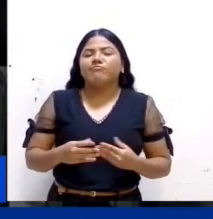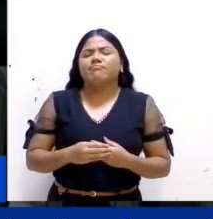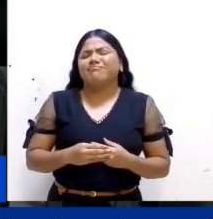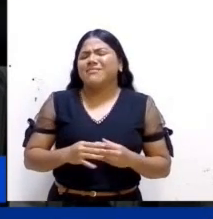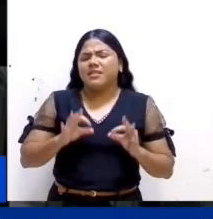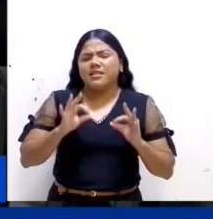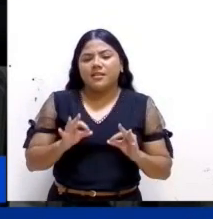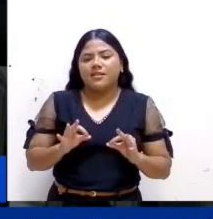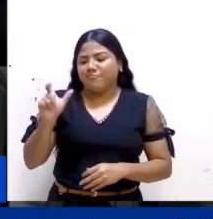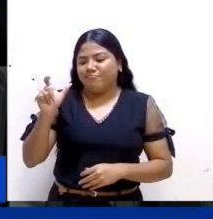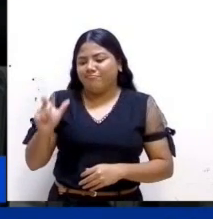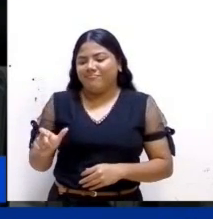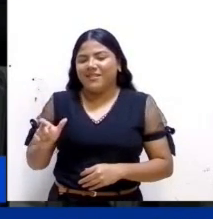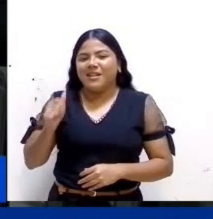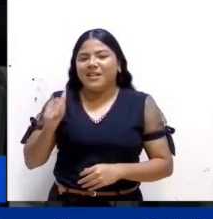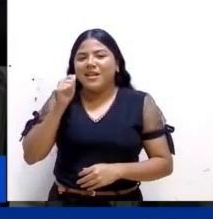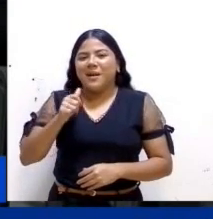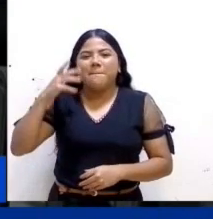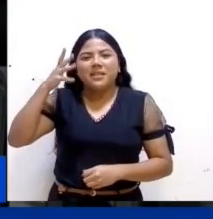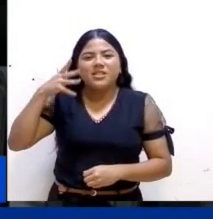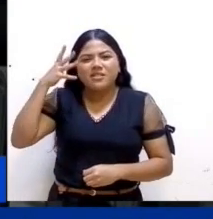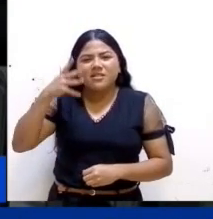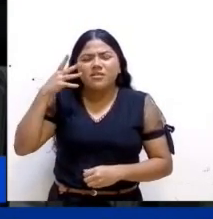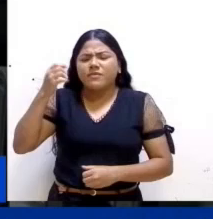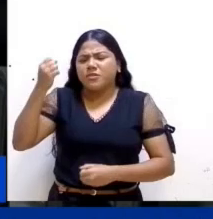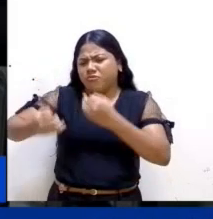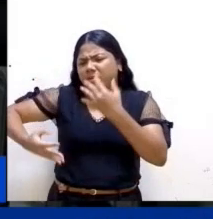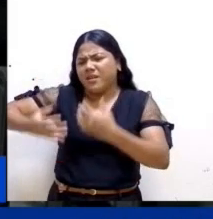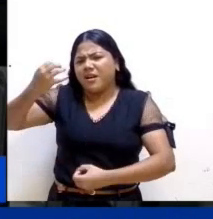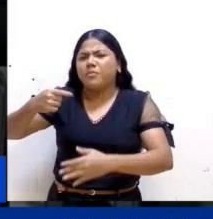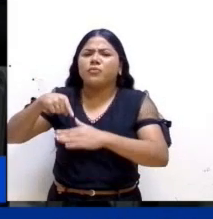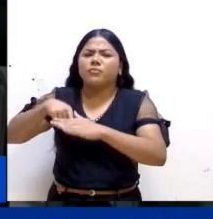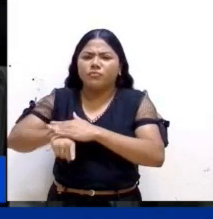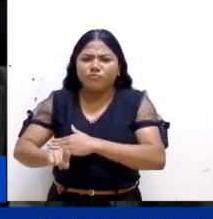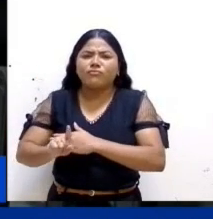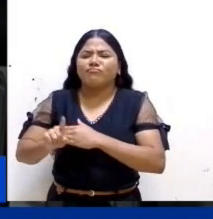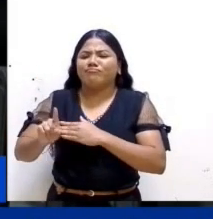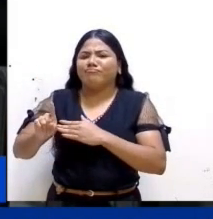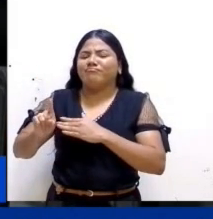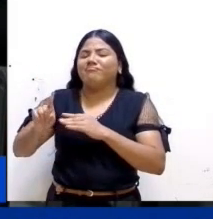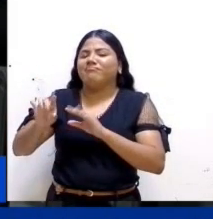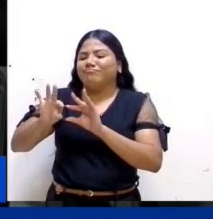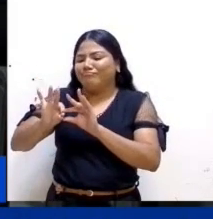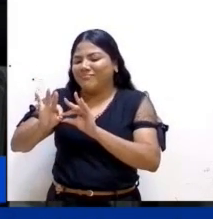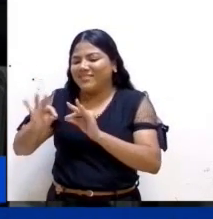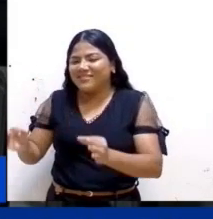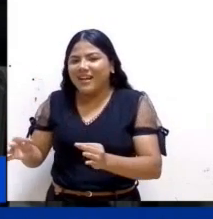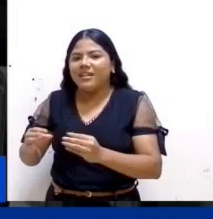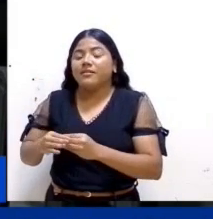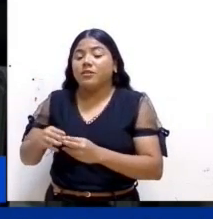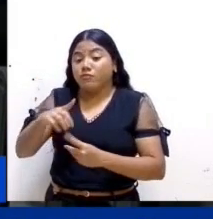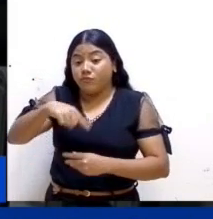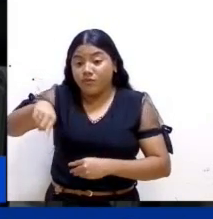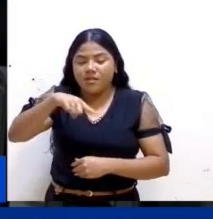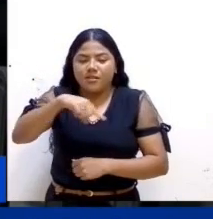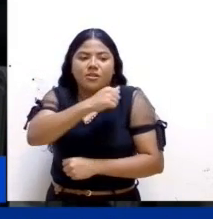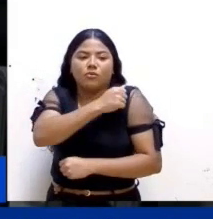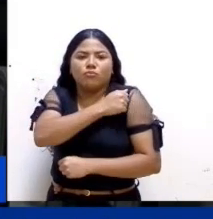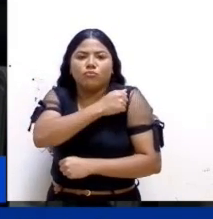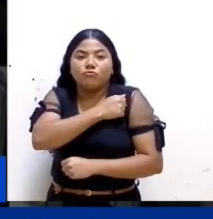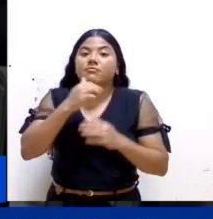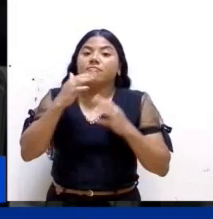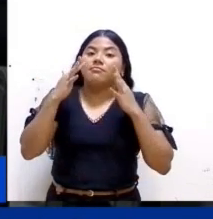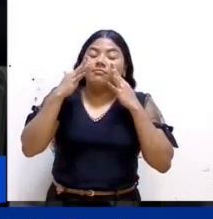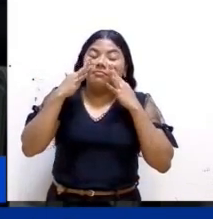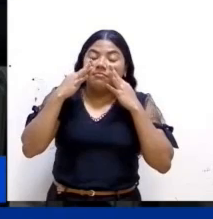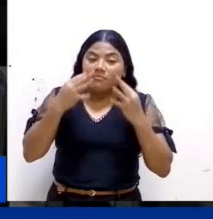muito bem sobre isso, e eu estou aqui só para agradecer a todos vocês e esperar que aprendam, prestem atenção,